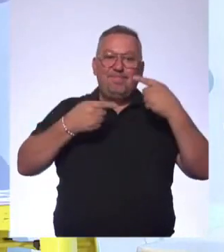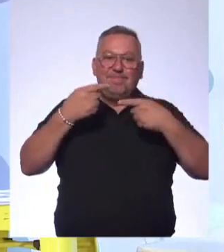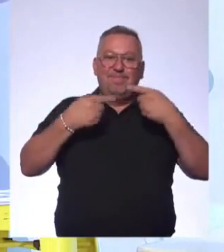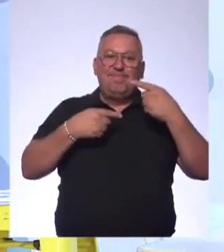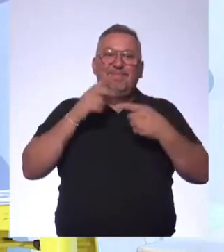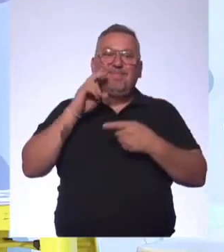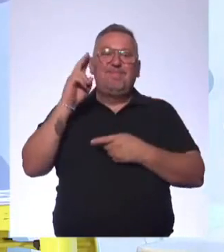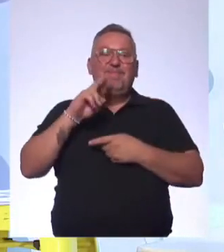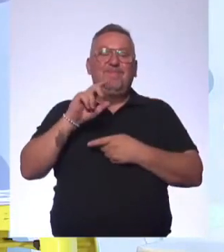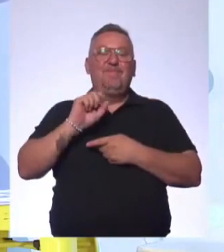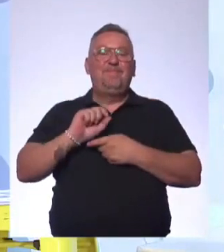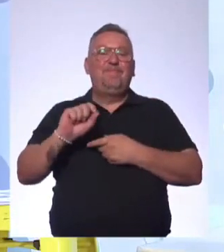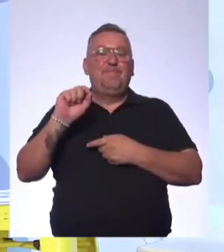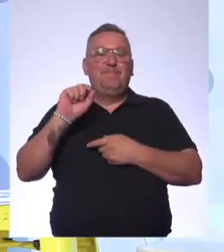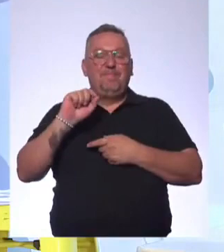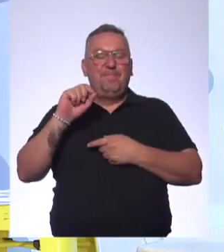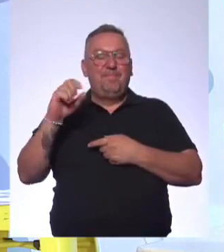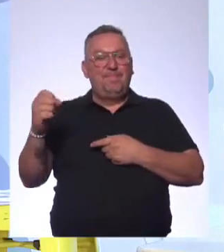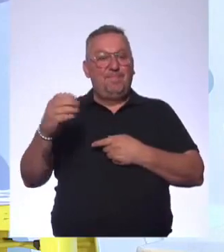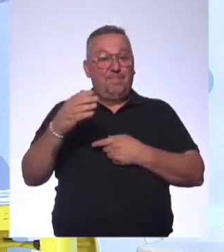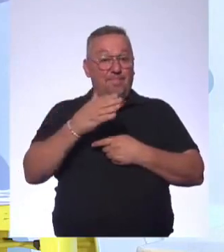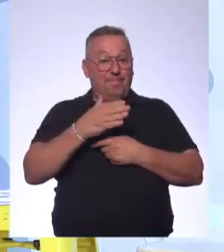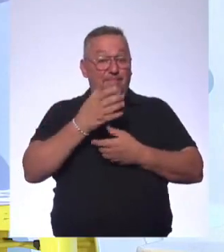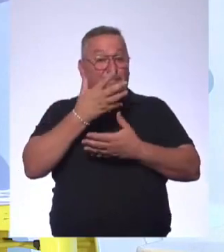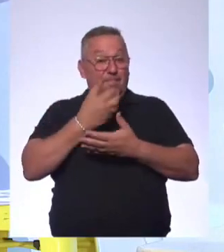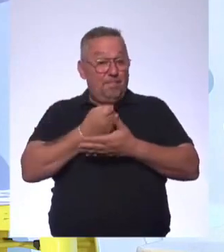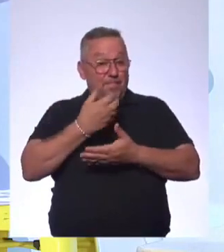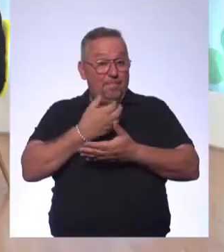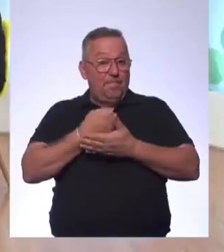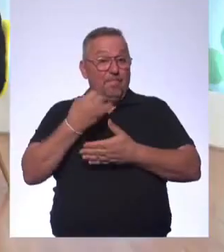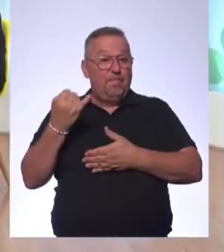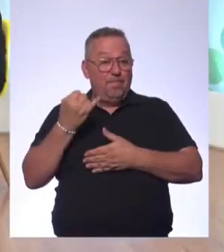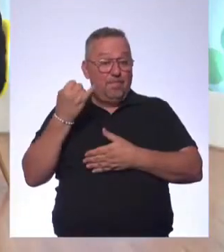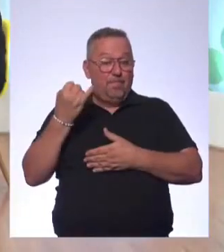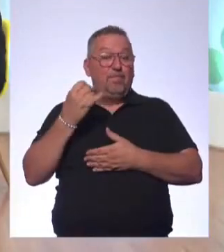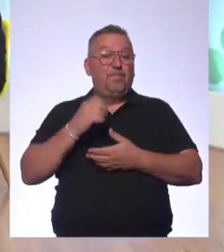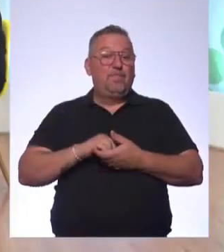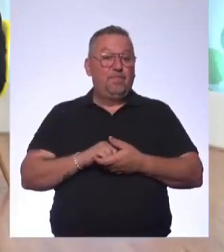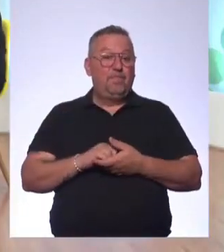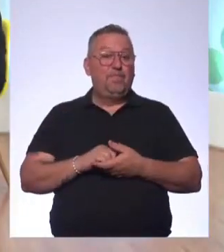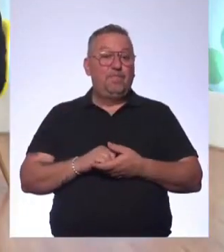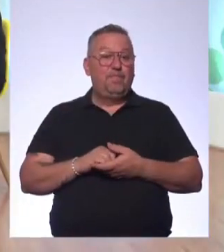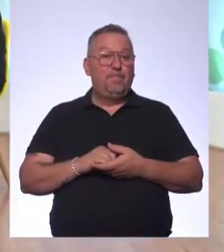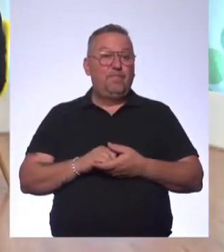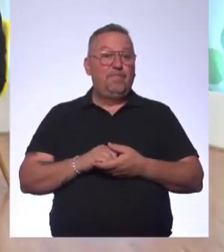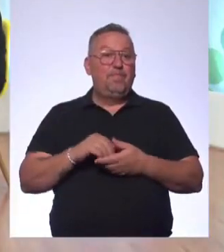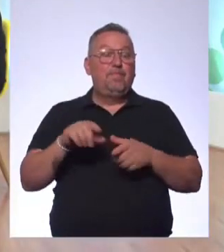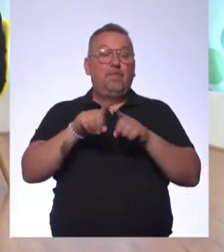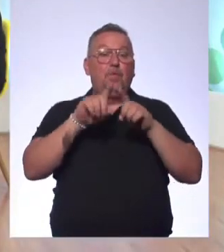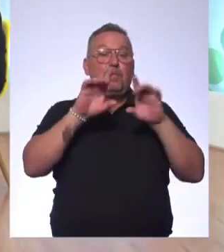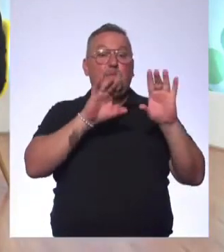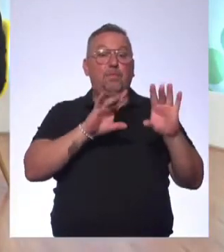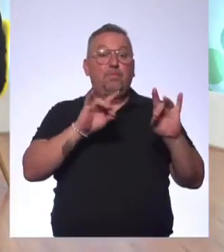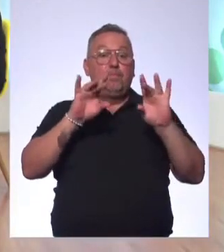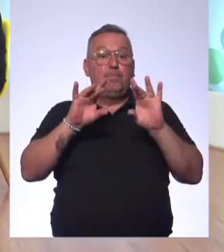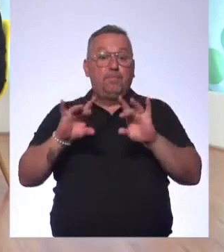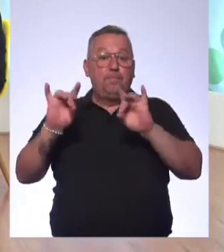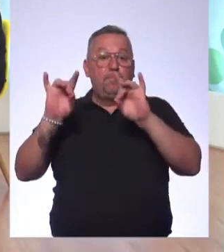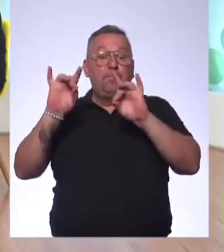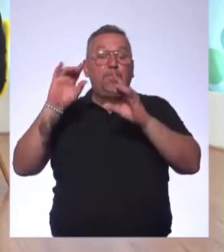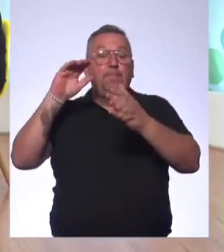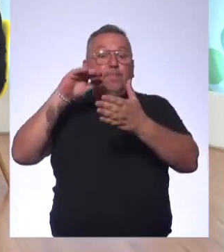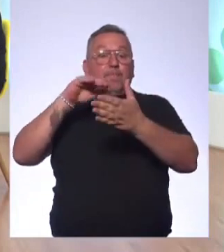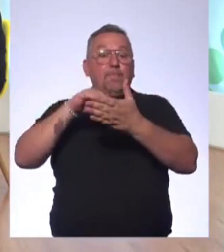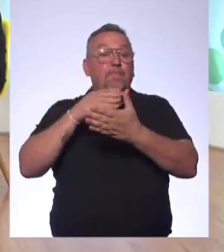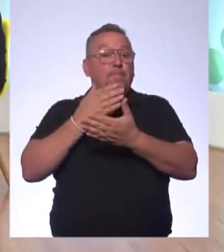pontos e dizer a atualização do aplicativo também é bem importante, foi ressaltada. E tem um link no final da aula, tem um